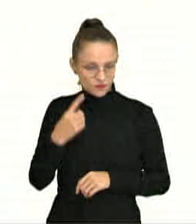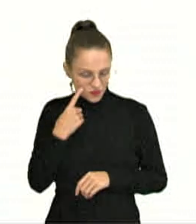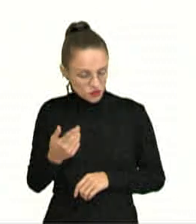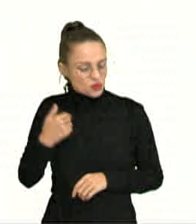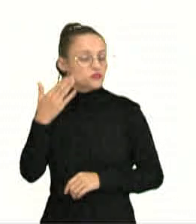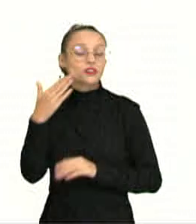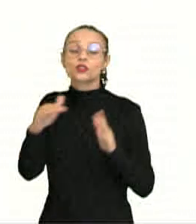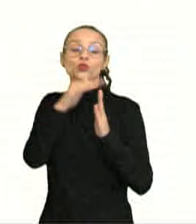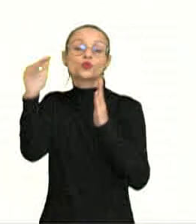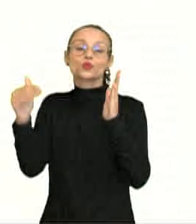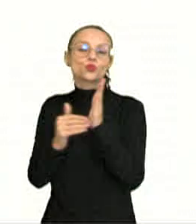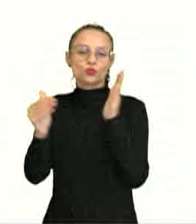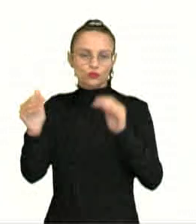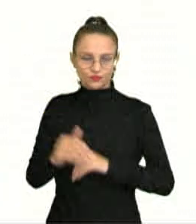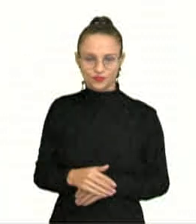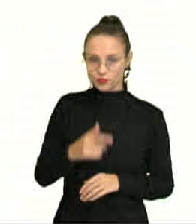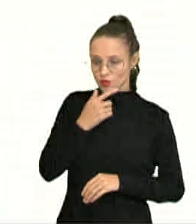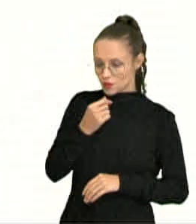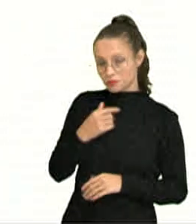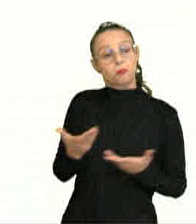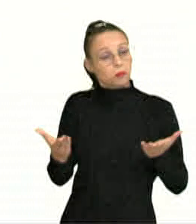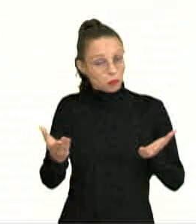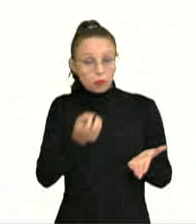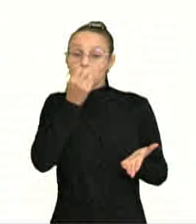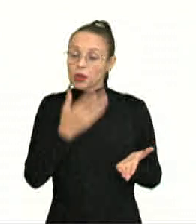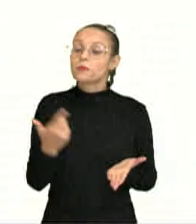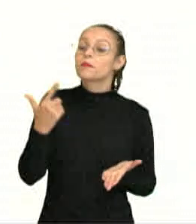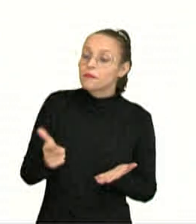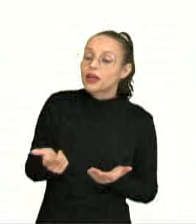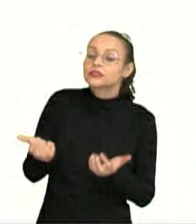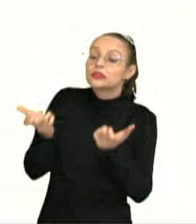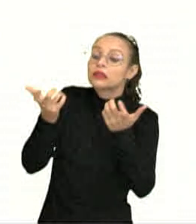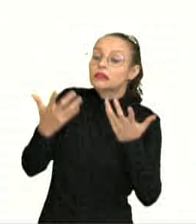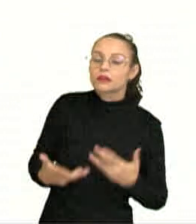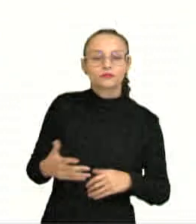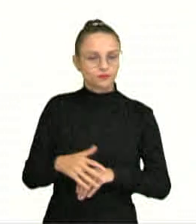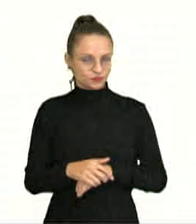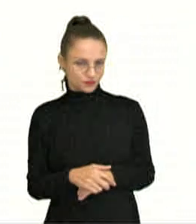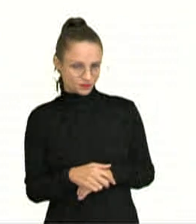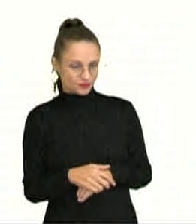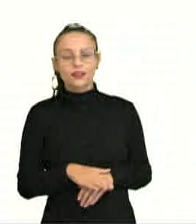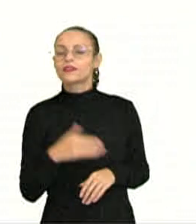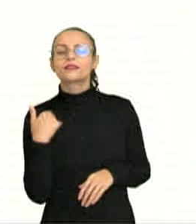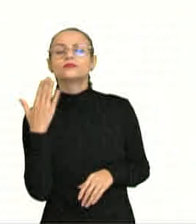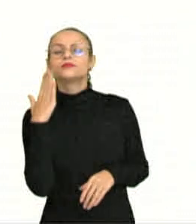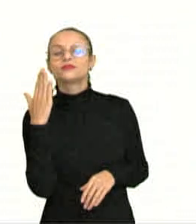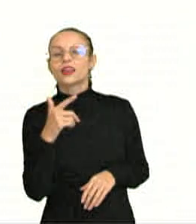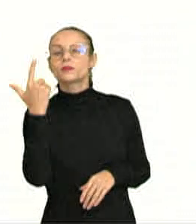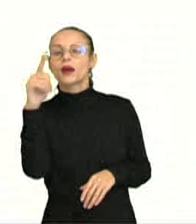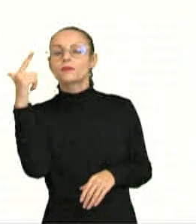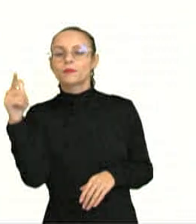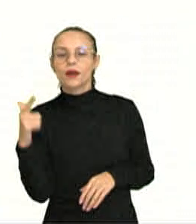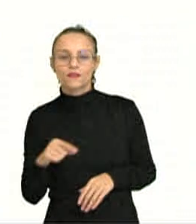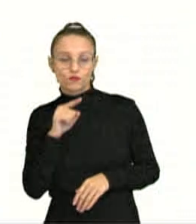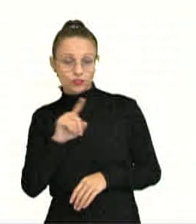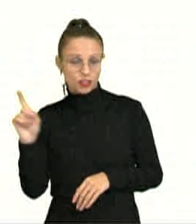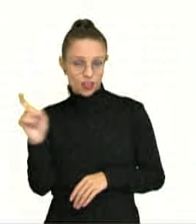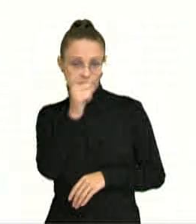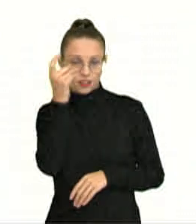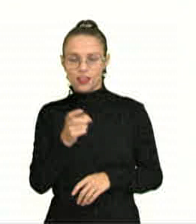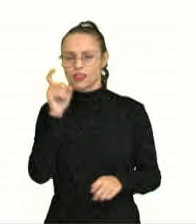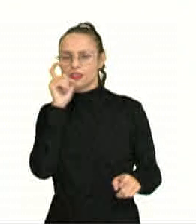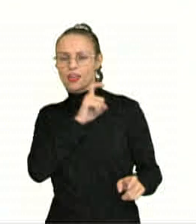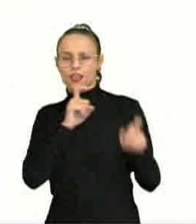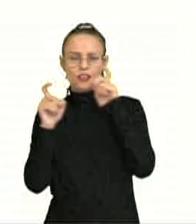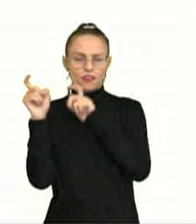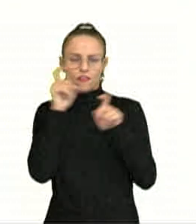eu sei tudo? Tião, muito bem, o que mais? Maria, sei muito mais, tu era um grande